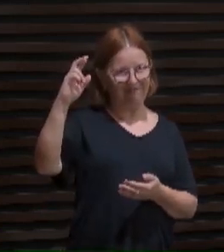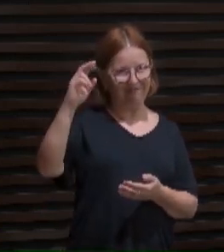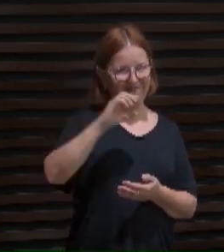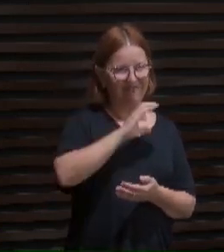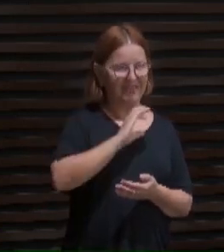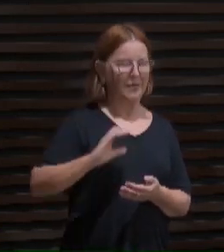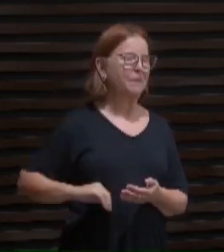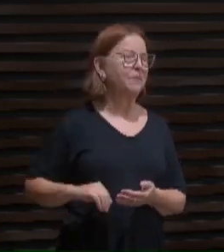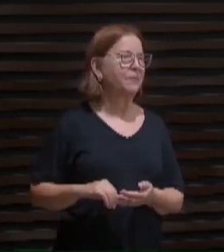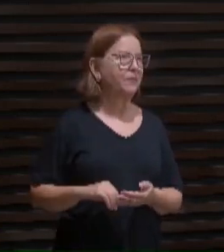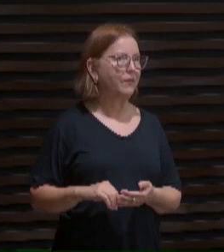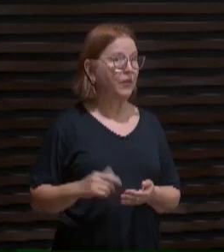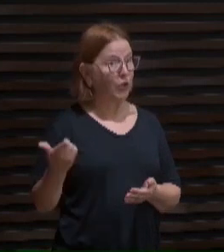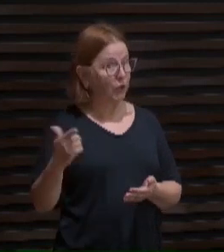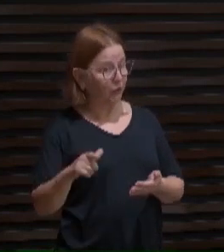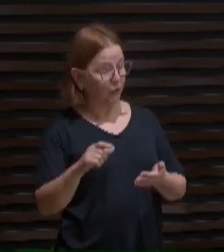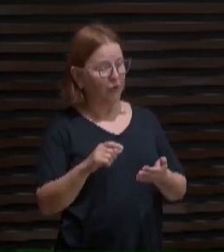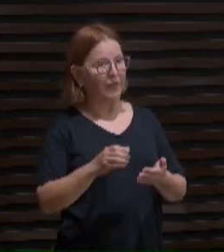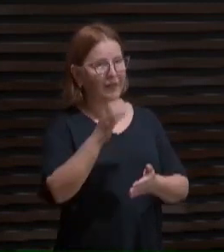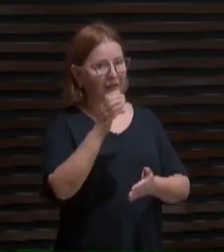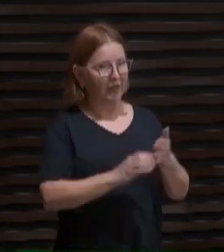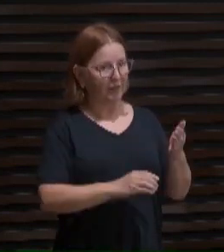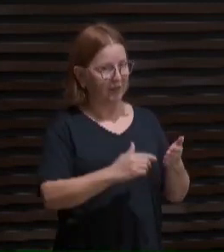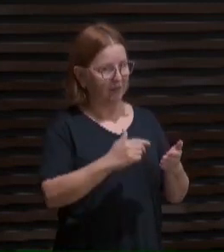Veja no versículo 1 de novo do capítulo 3.